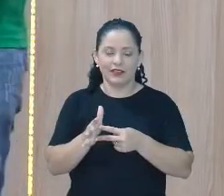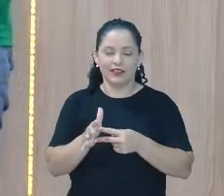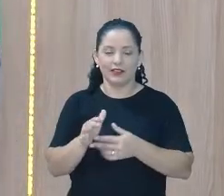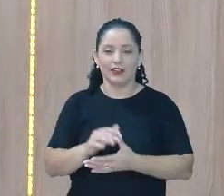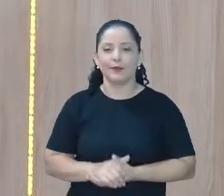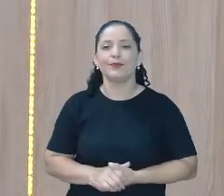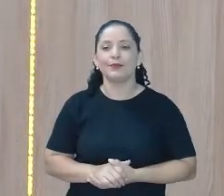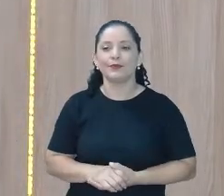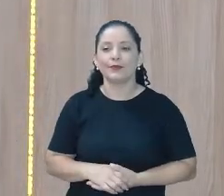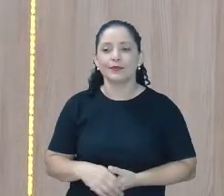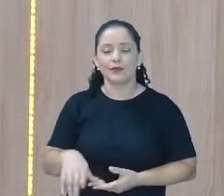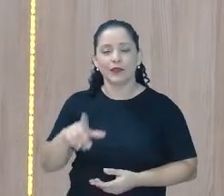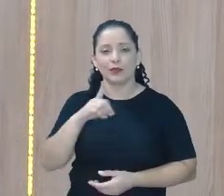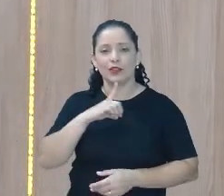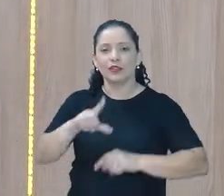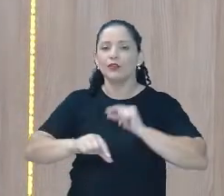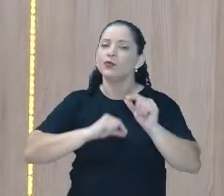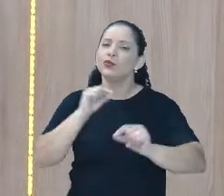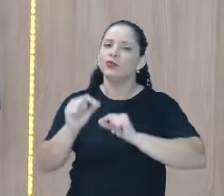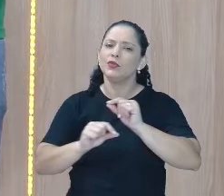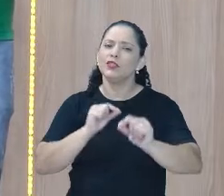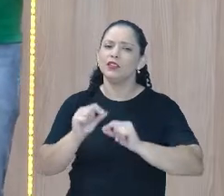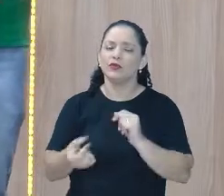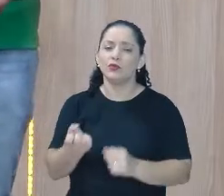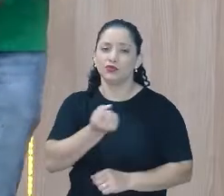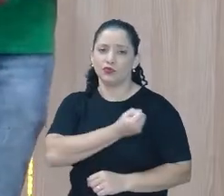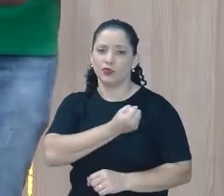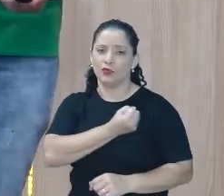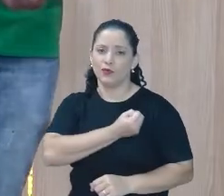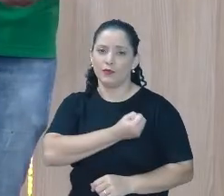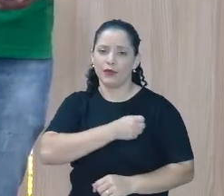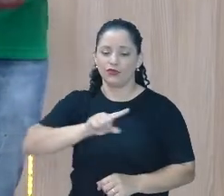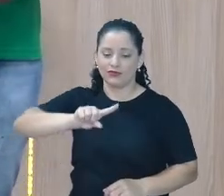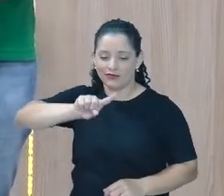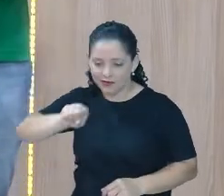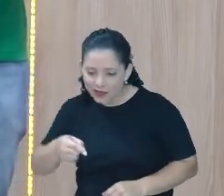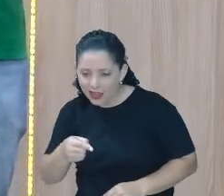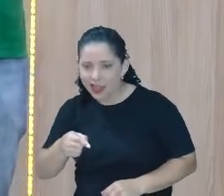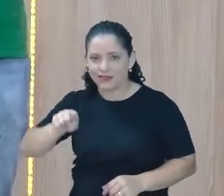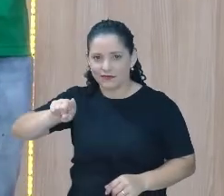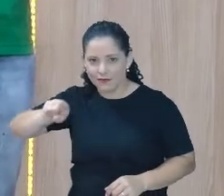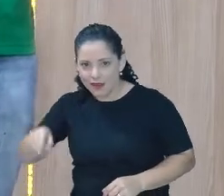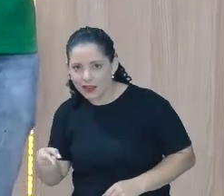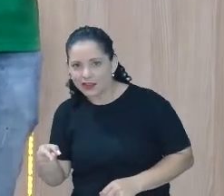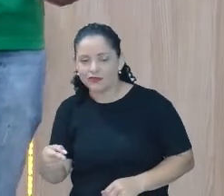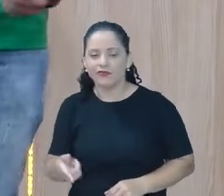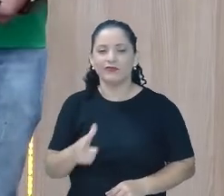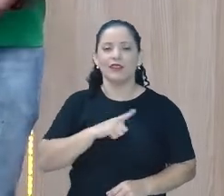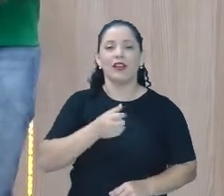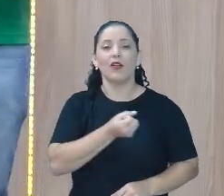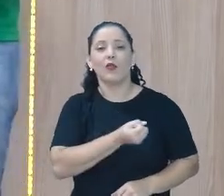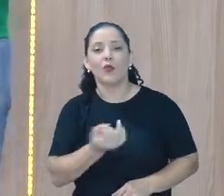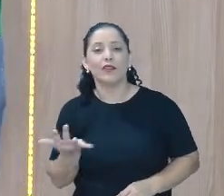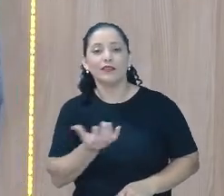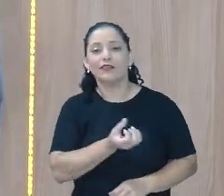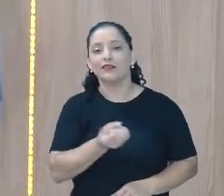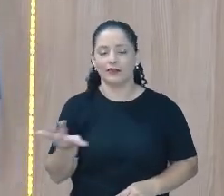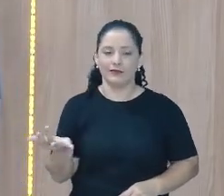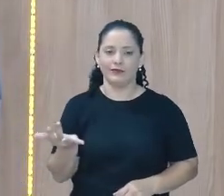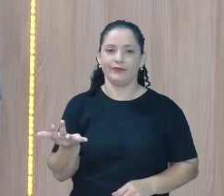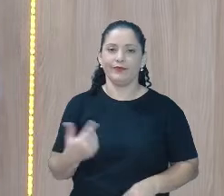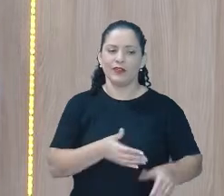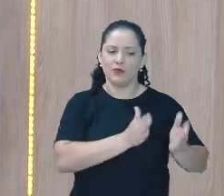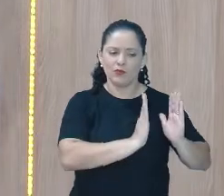Então, a gente trata principalmente aí dos números decimais quando a gente está falando aí de uma quantidade, certo? E de